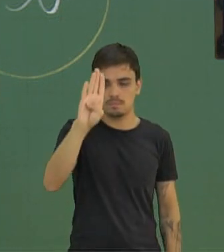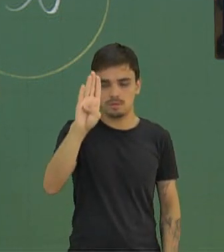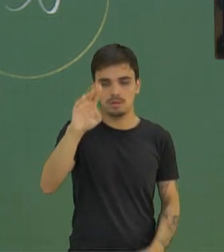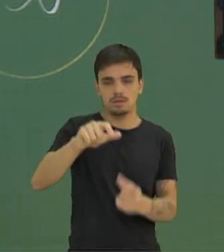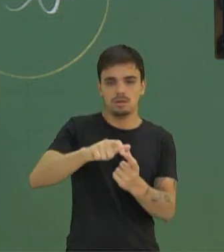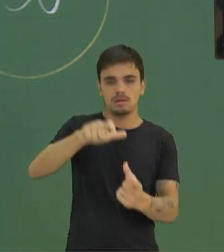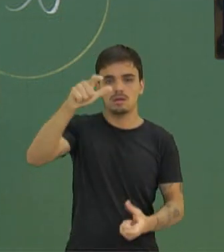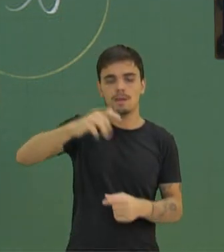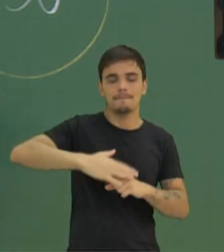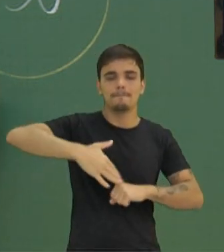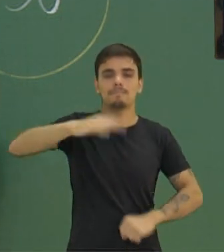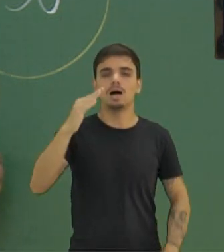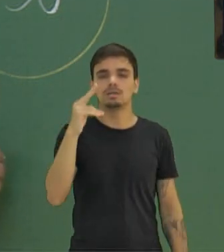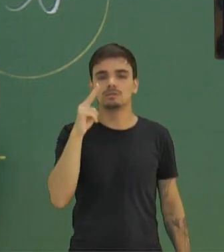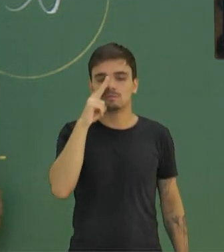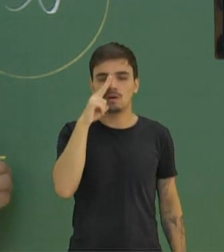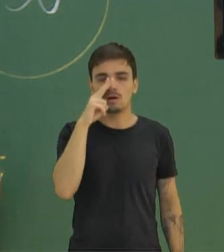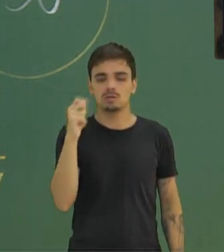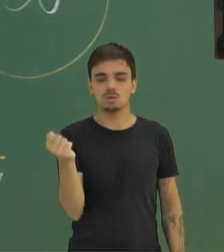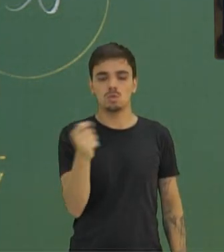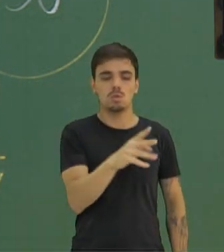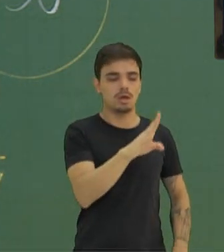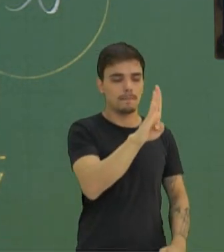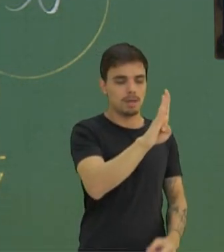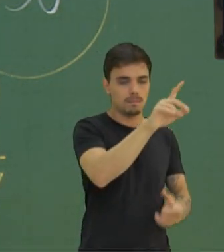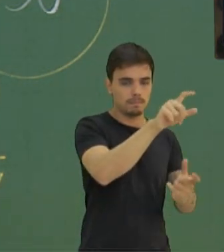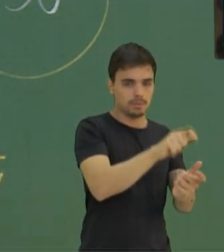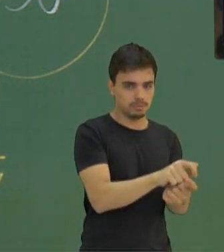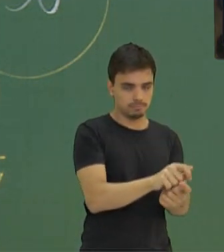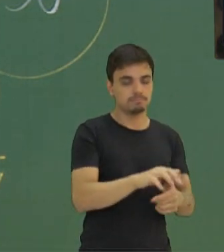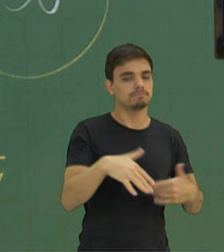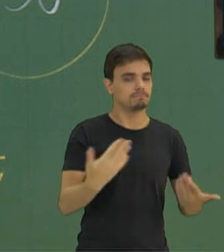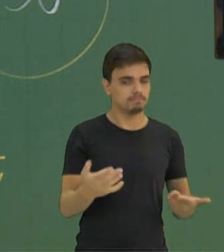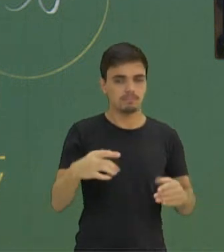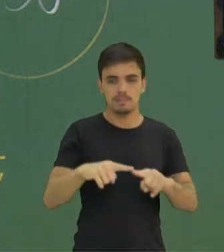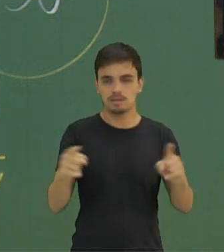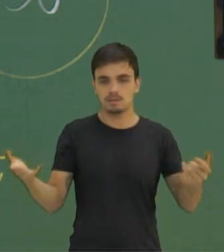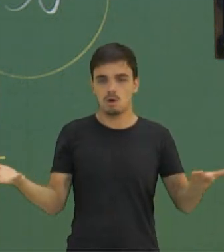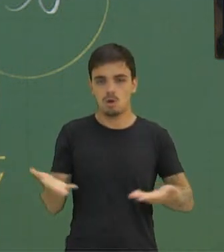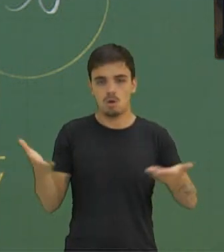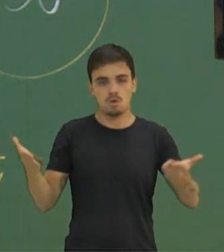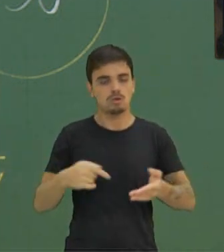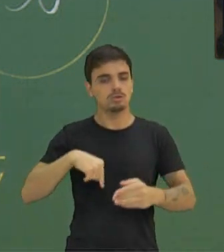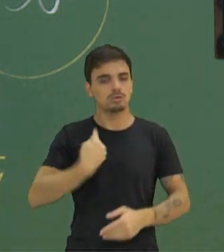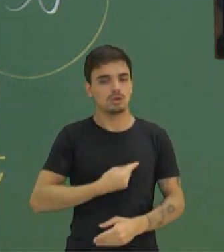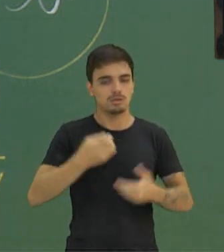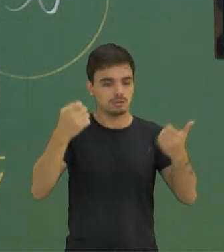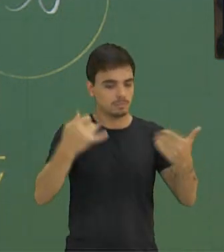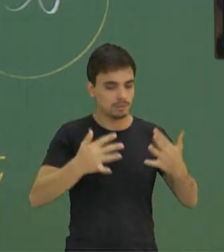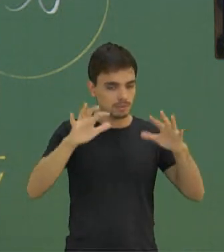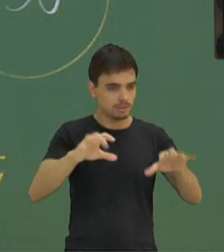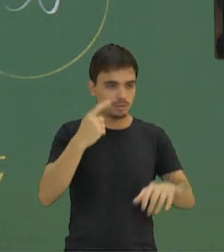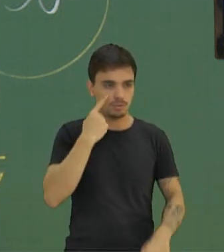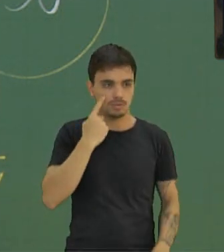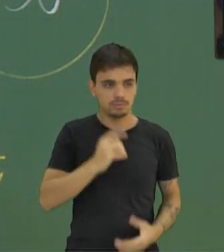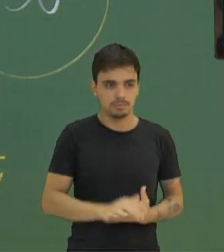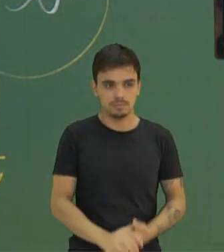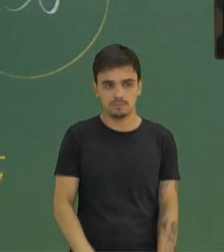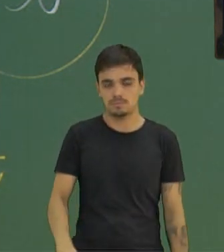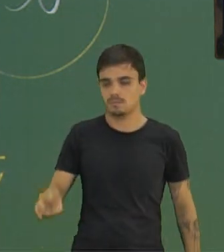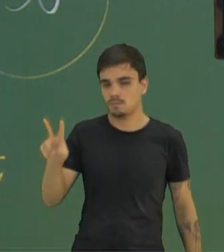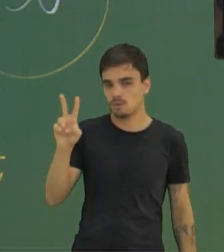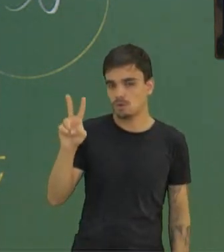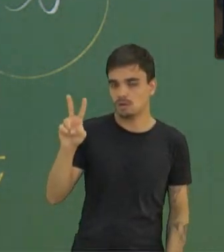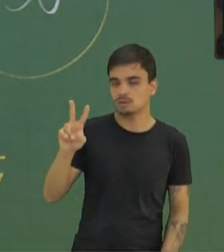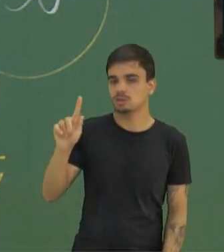é mais forte do que o fator bebezinho hoje 2020 nós falaríamos assim o gene